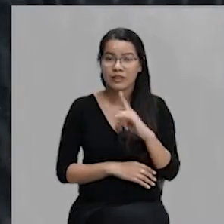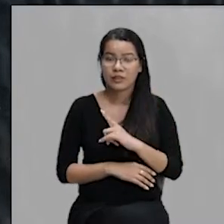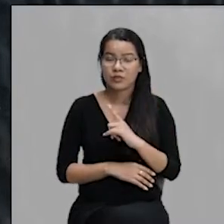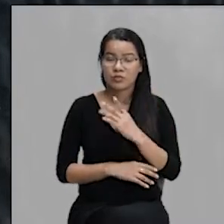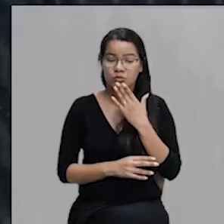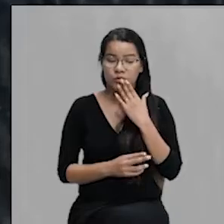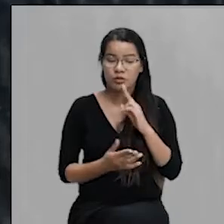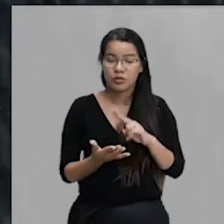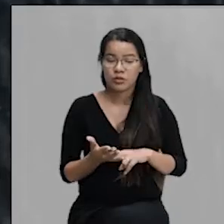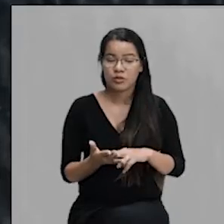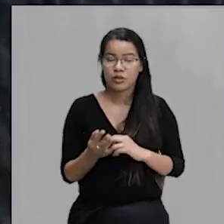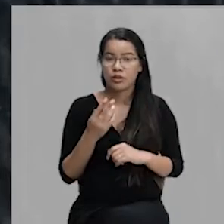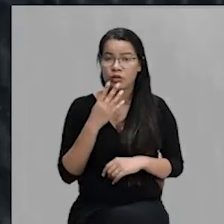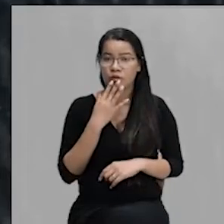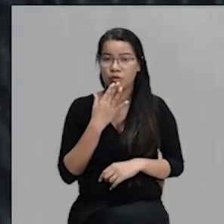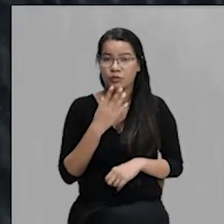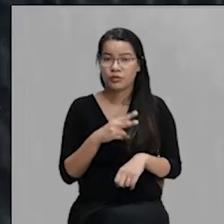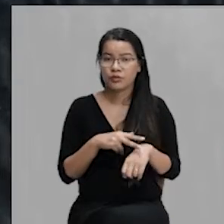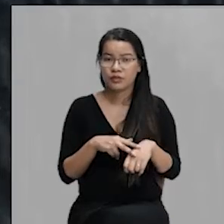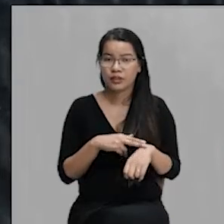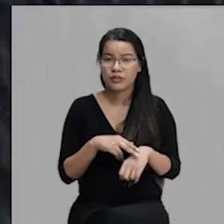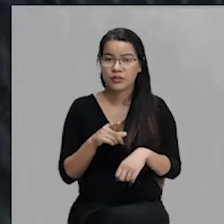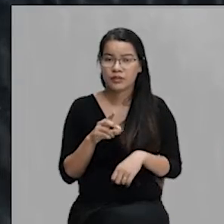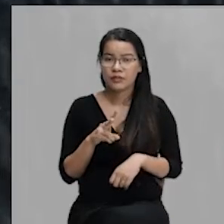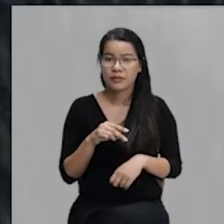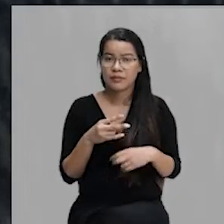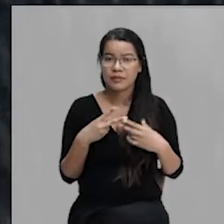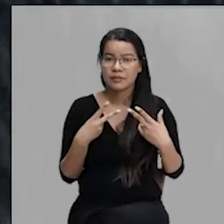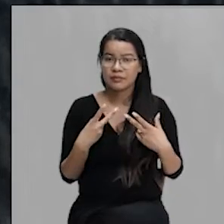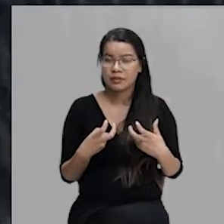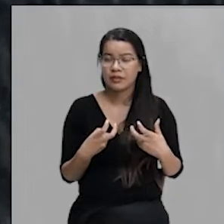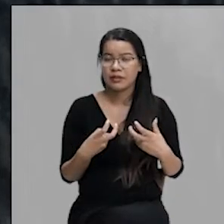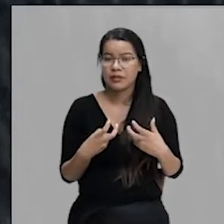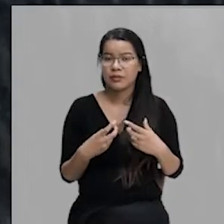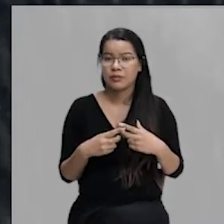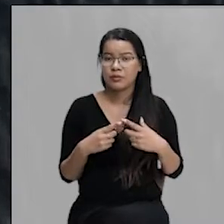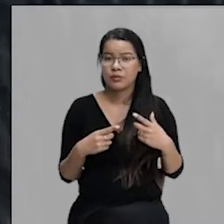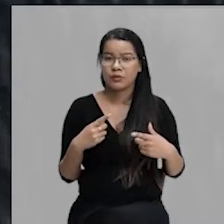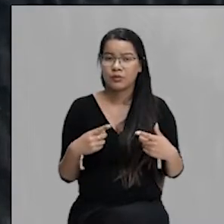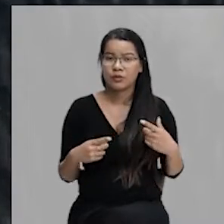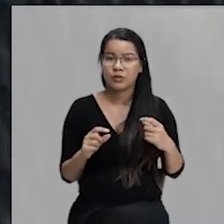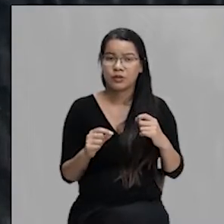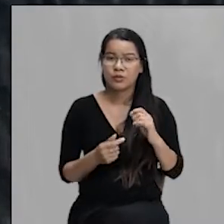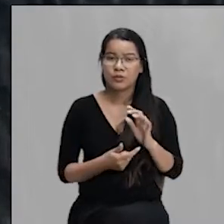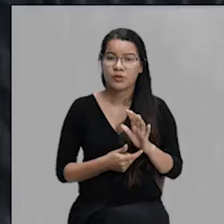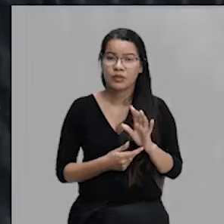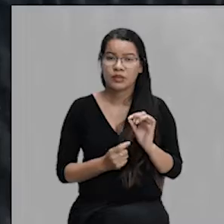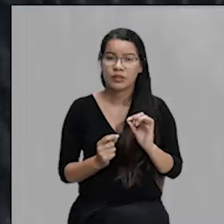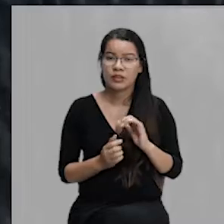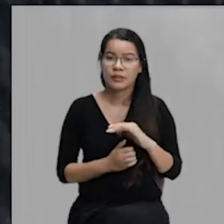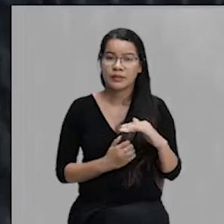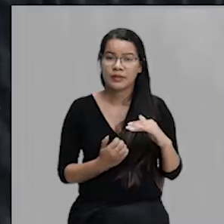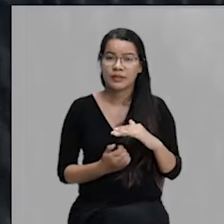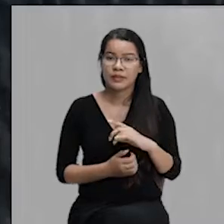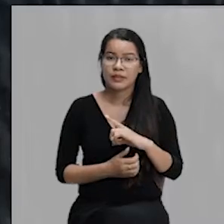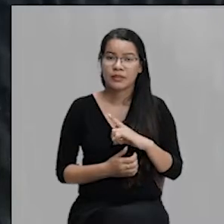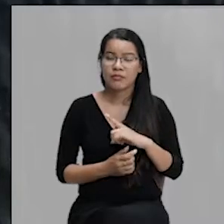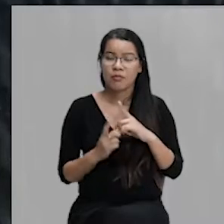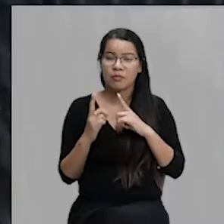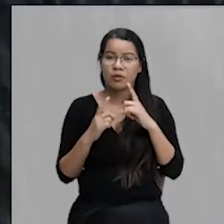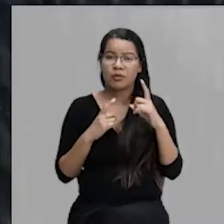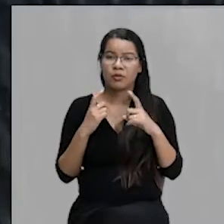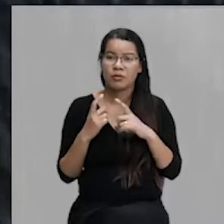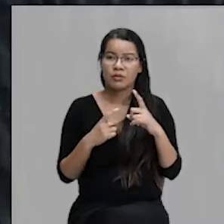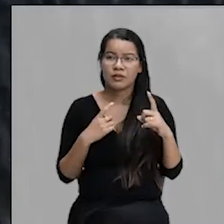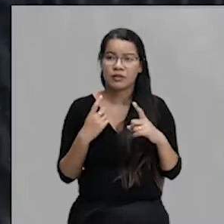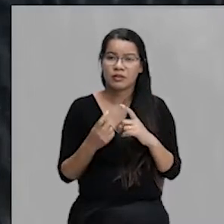produtos, cosméticos e tal. Então esse selo verde que demonstra que aquela empresa tem uma certa preocupação ambiental, até quando você pede lanche